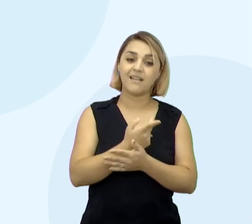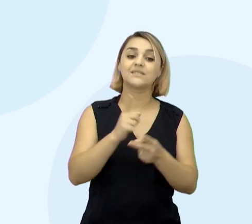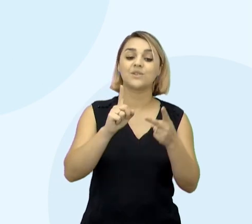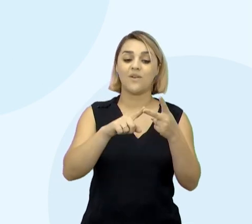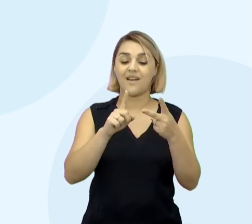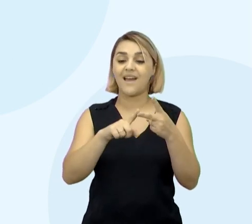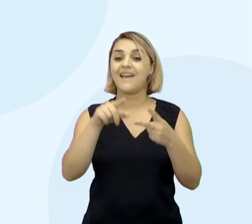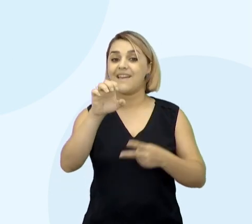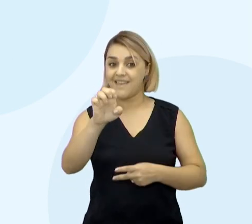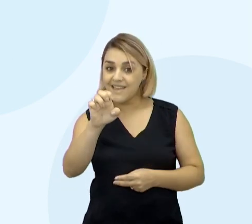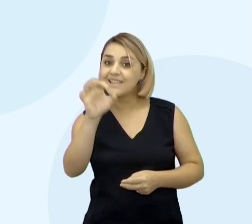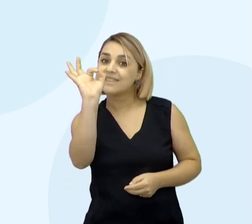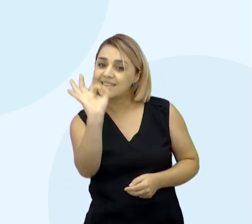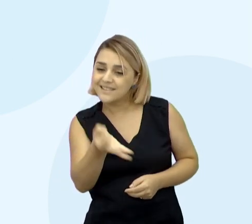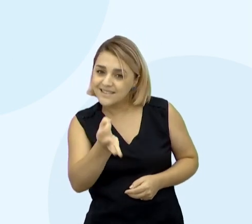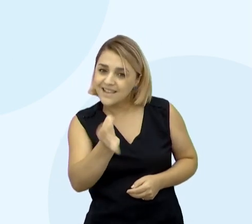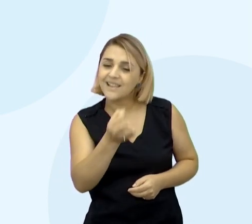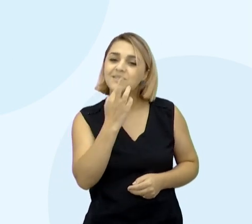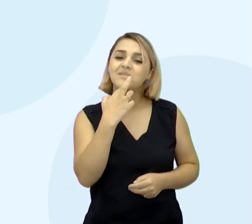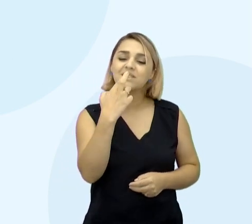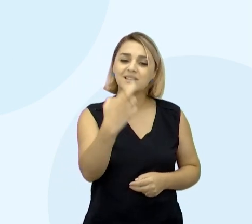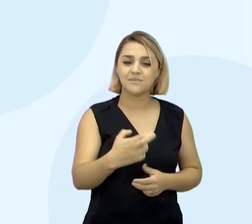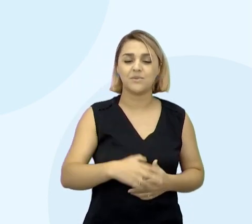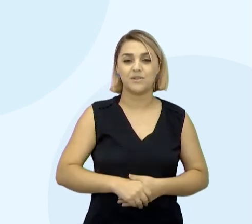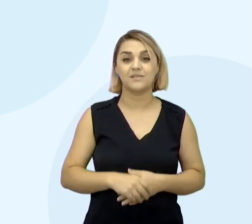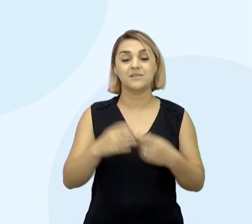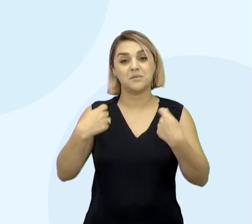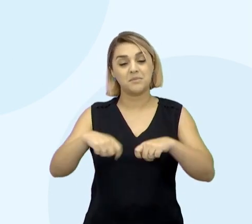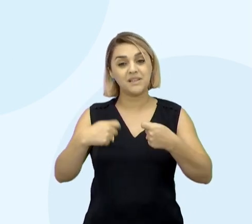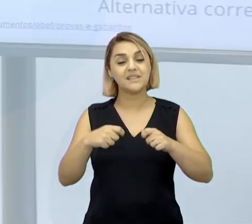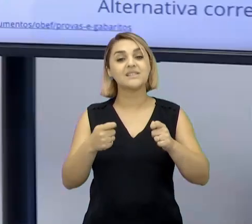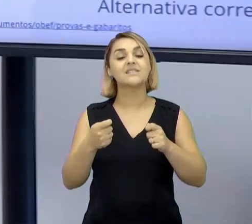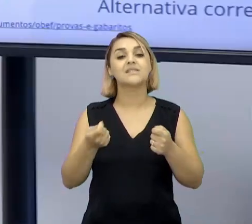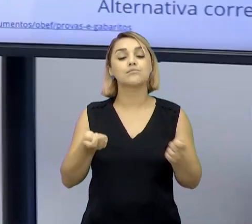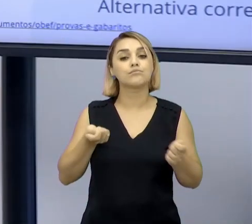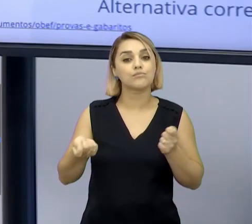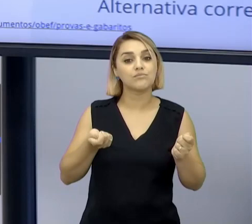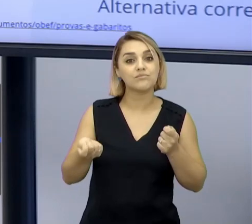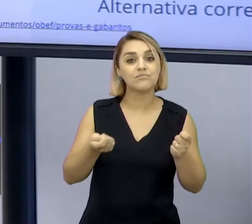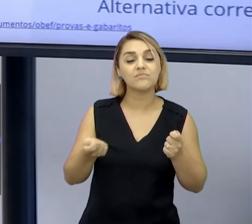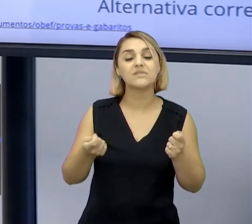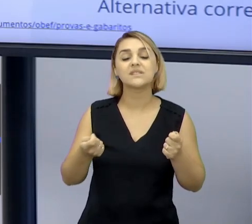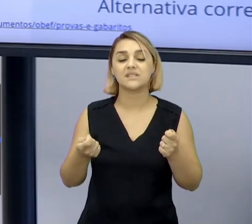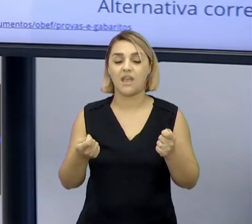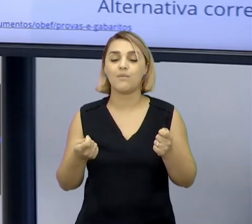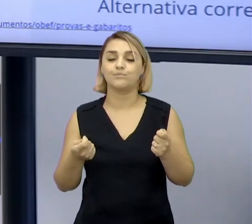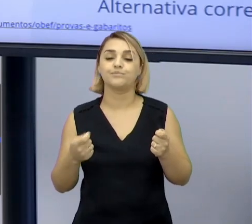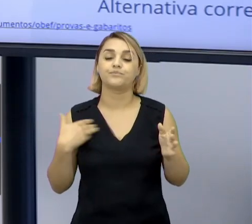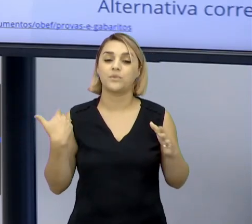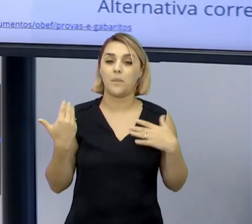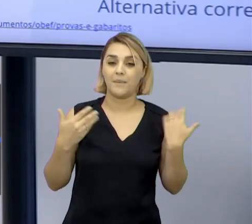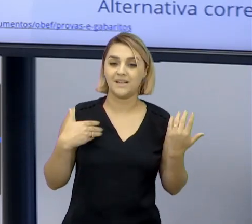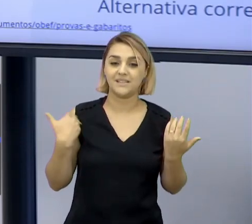cancelar o açaí na semana e reduzir o valor do passeio para 15. Nunca deixar de fazer nada, a gente reduz as